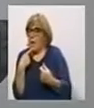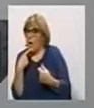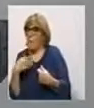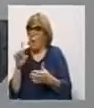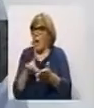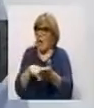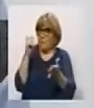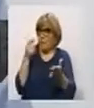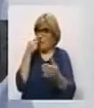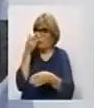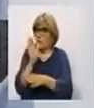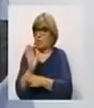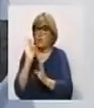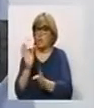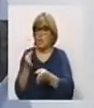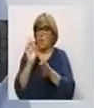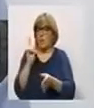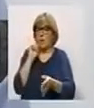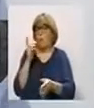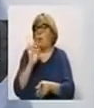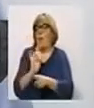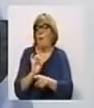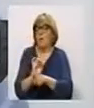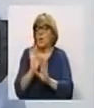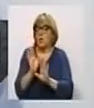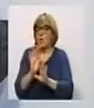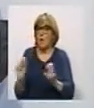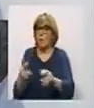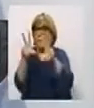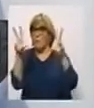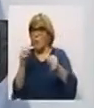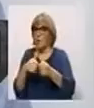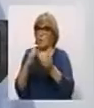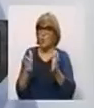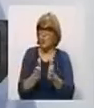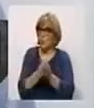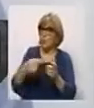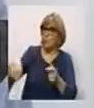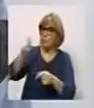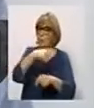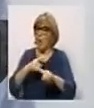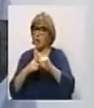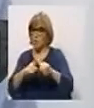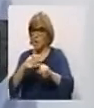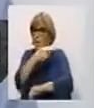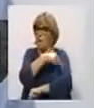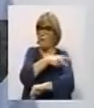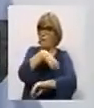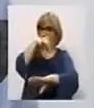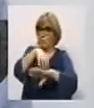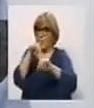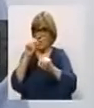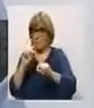Estados Unidos, por exemplo, já é bastante utilizado para desinfetar exatamente quartos hospitalares, enfermarias, mas é um